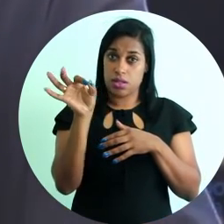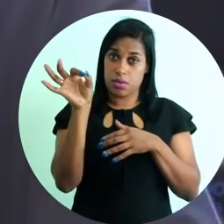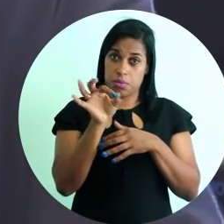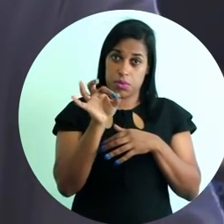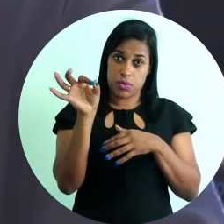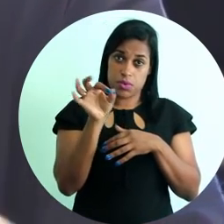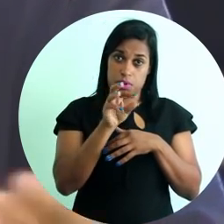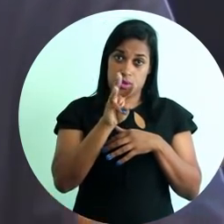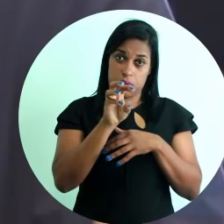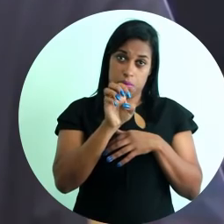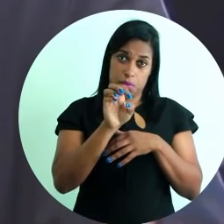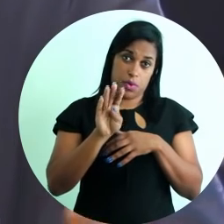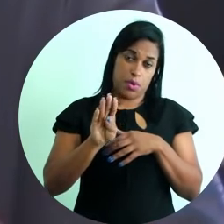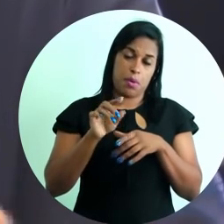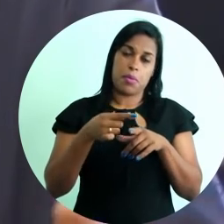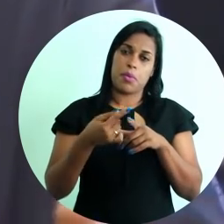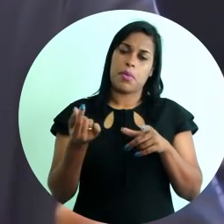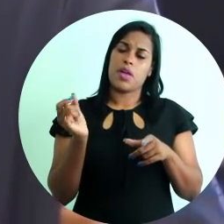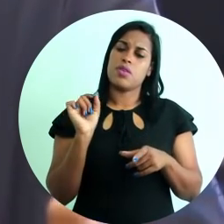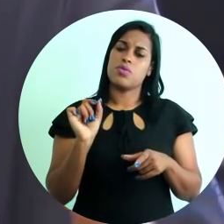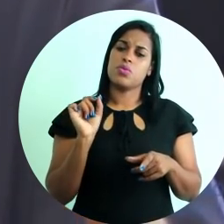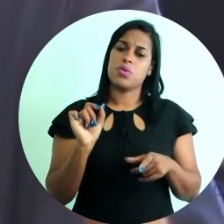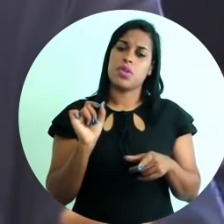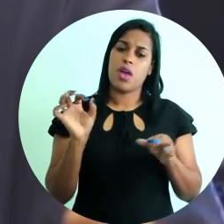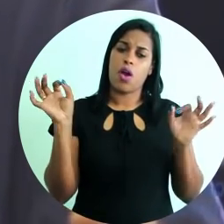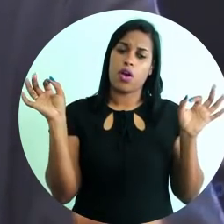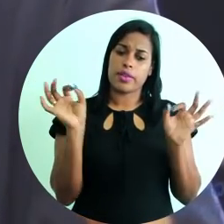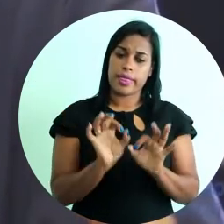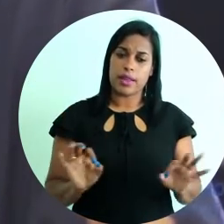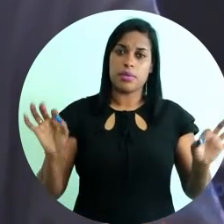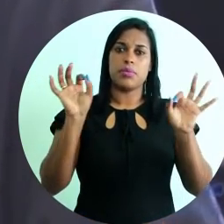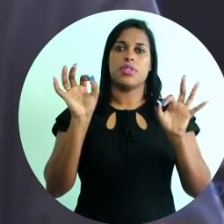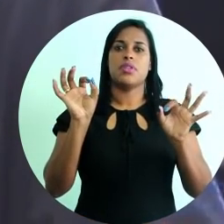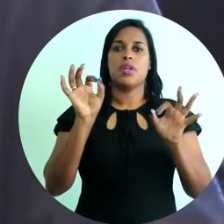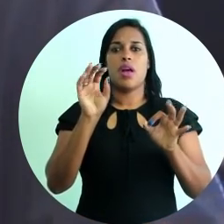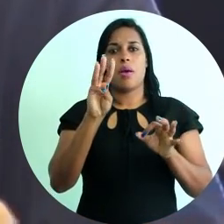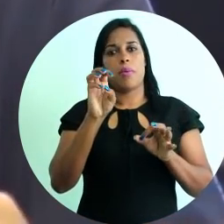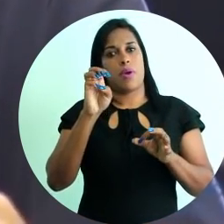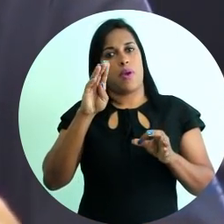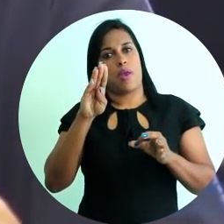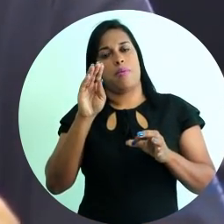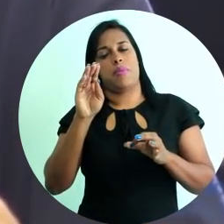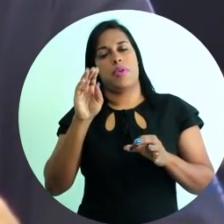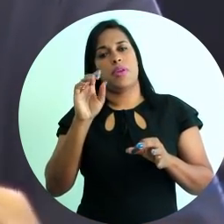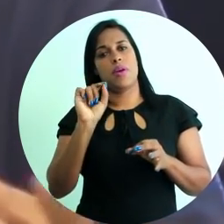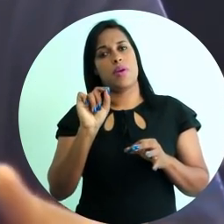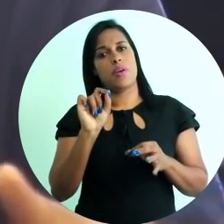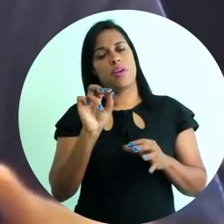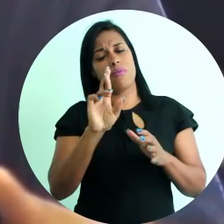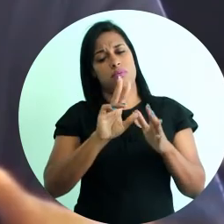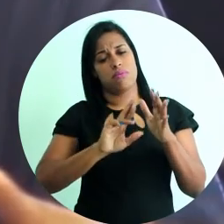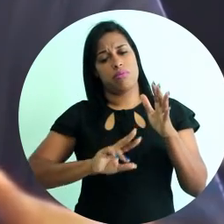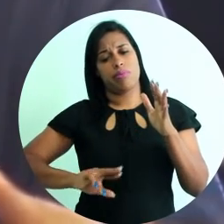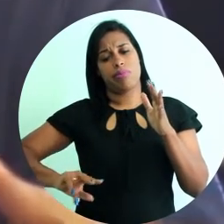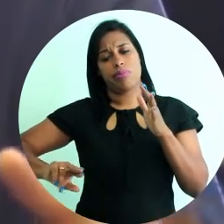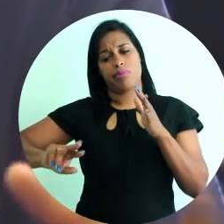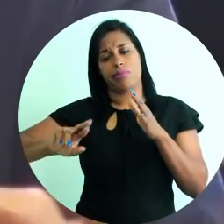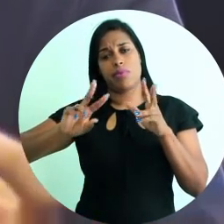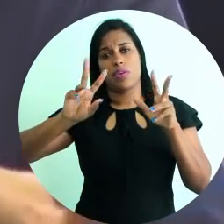otimizada para a web. Mas o que seria otimizar uma imagem para a web? Você vai ter que fazer diversos tipos de